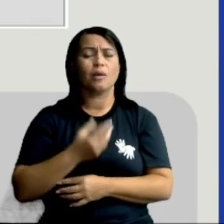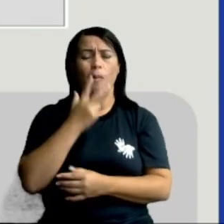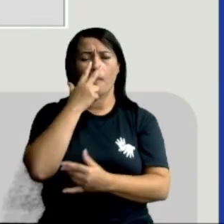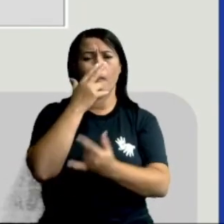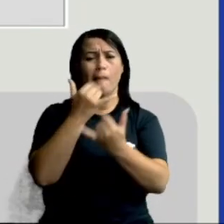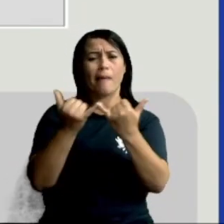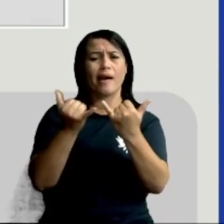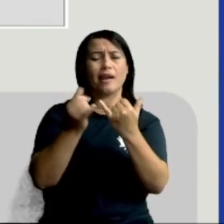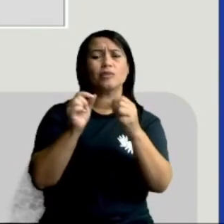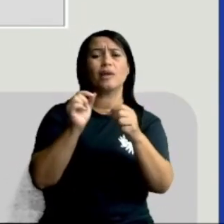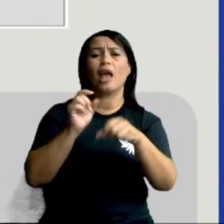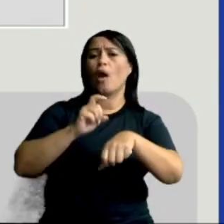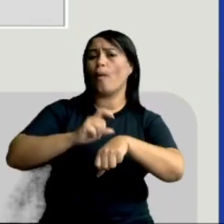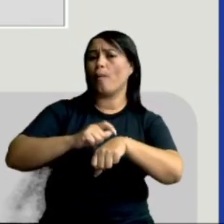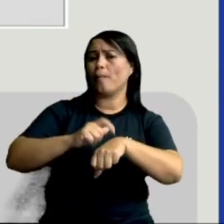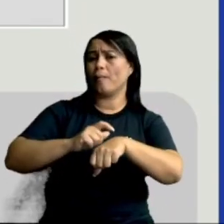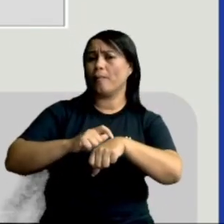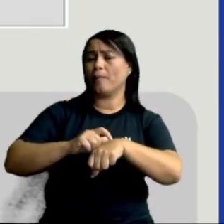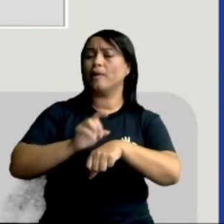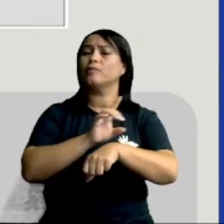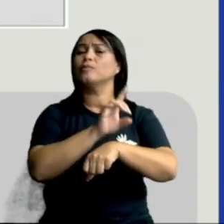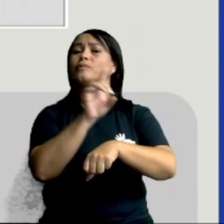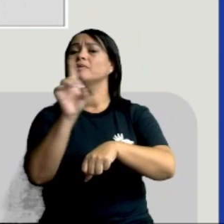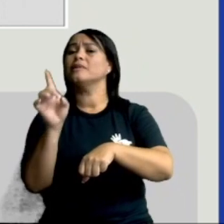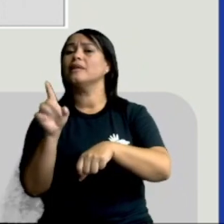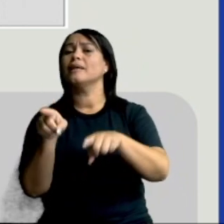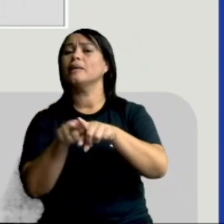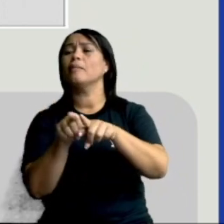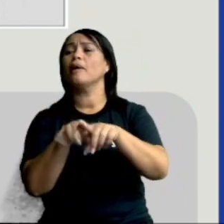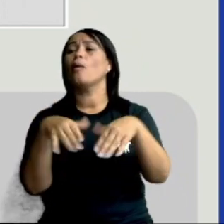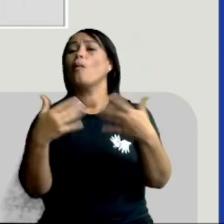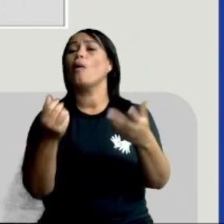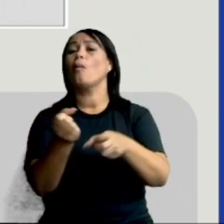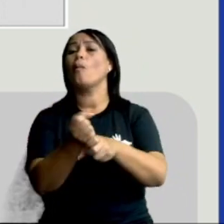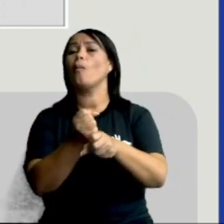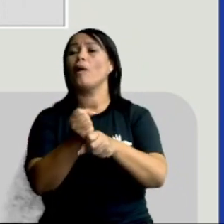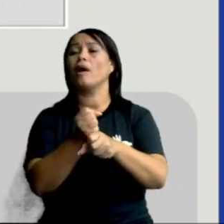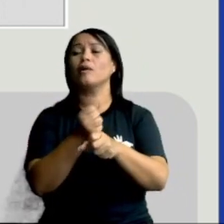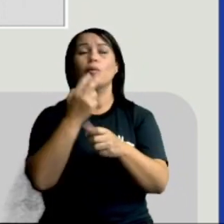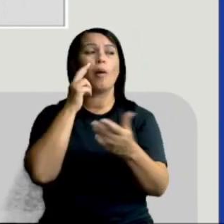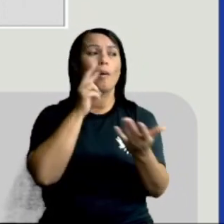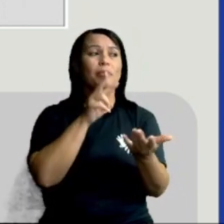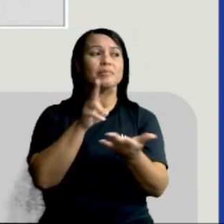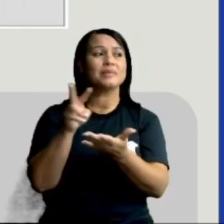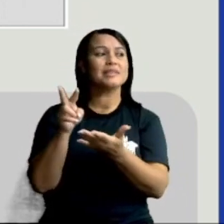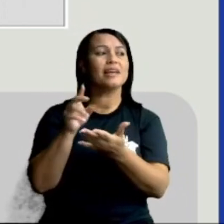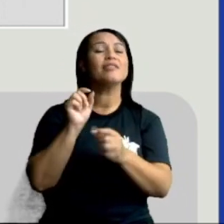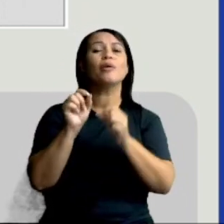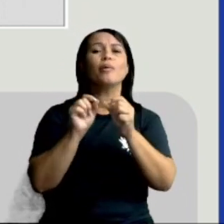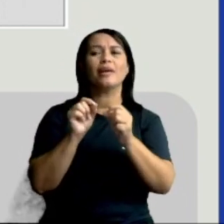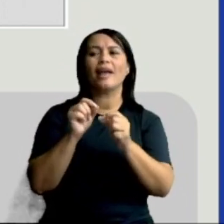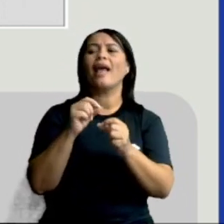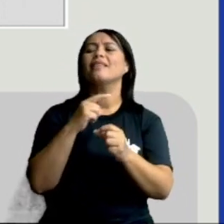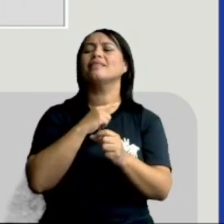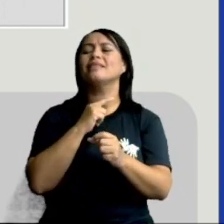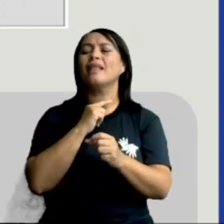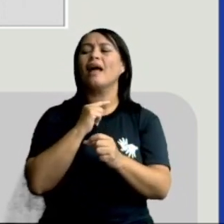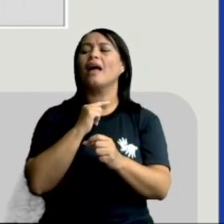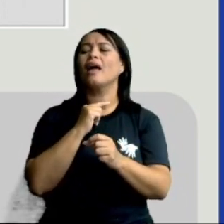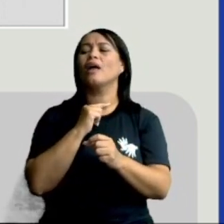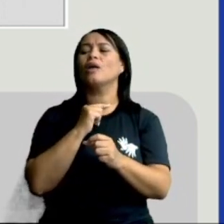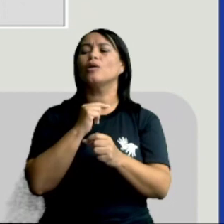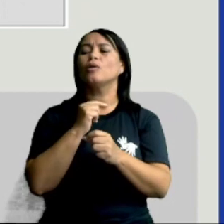retorno depende da hora, do dia e do ano. Então, ó, essa busca ela foi feita no